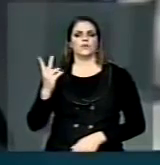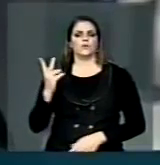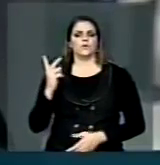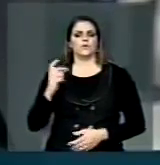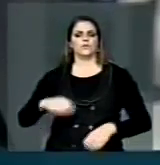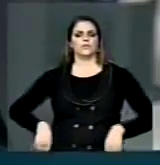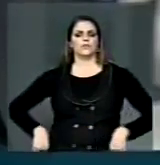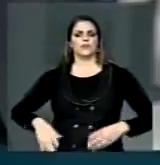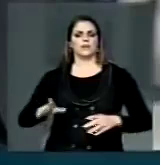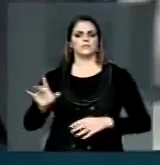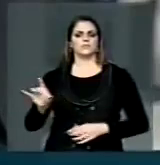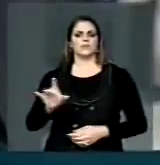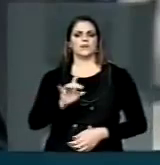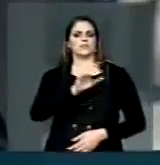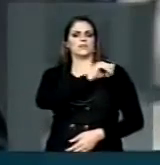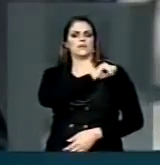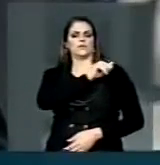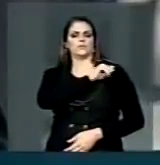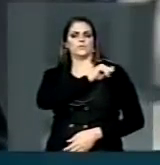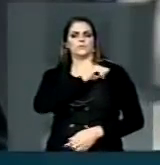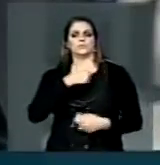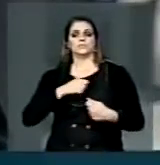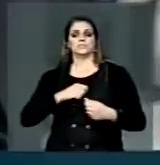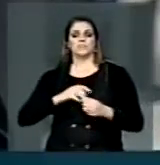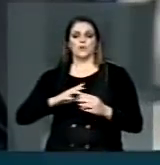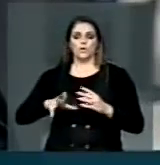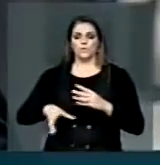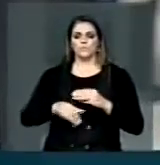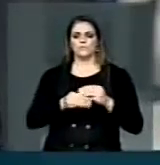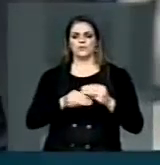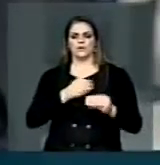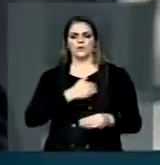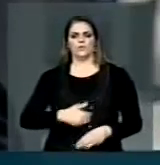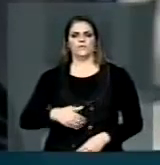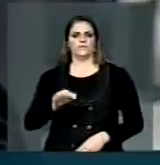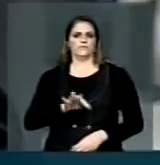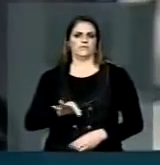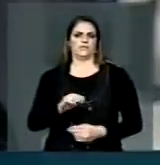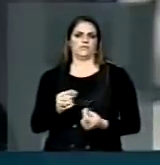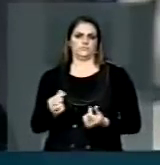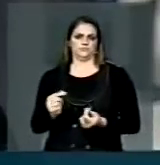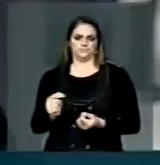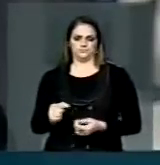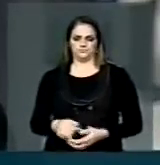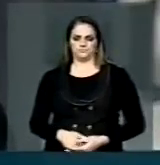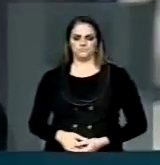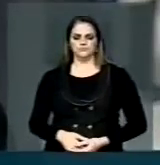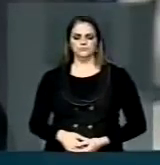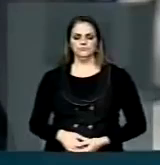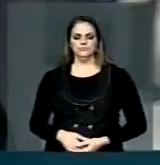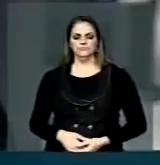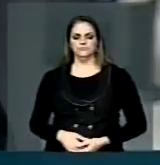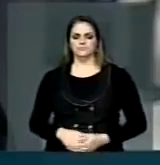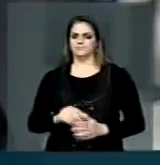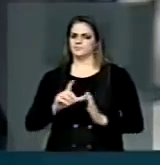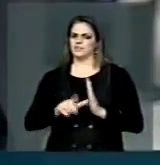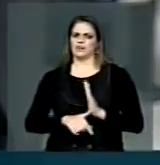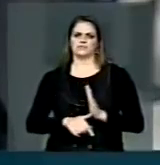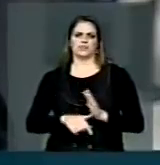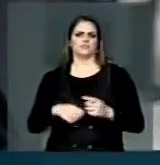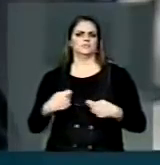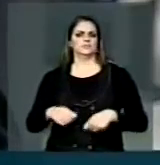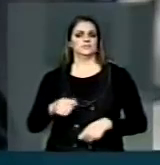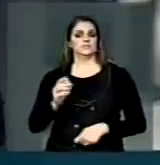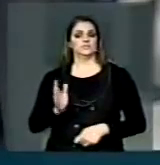com a complementação por parte da União. A gente já passou da hora de votar o Plano Nacional de